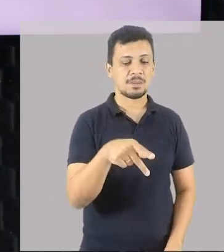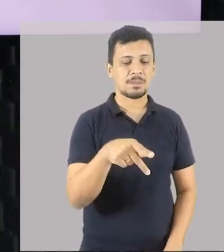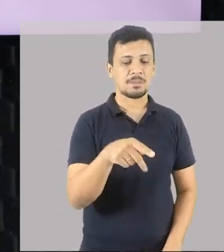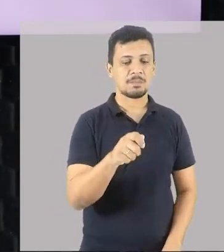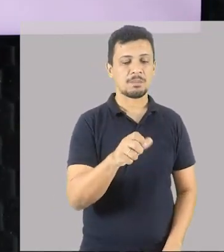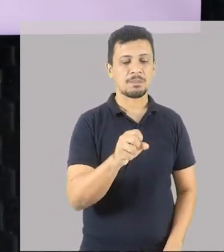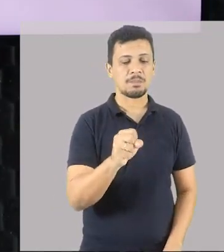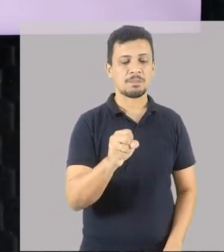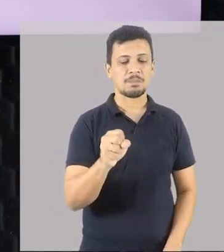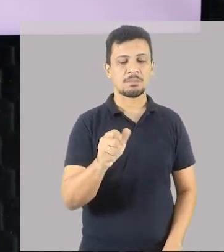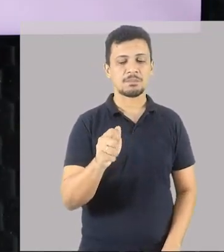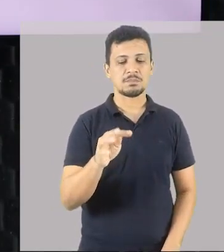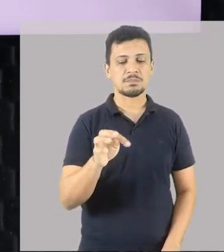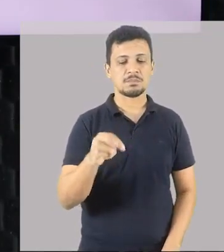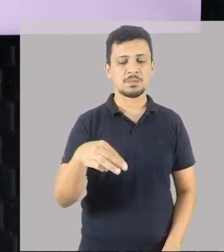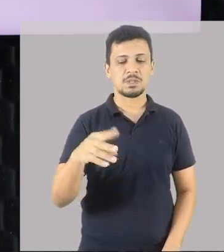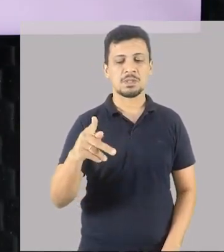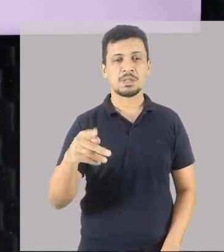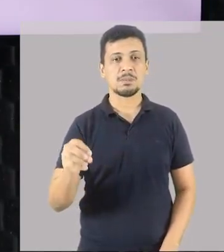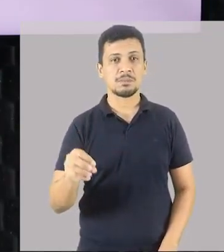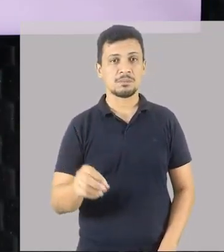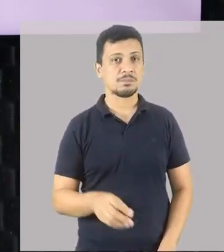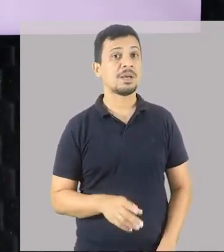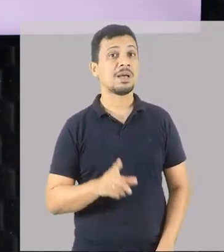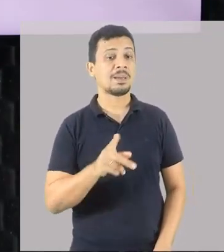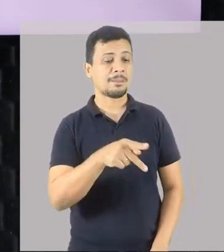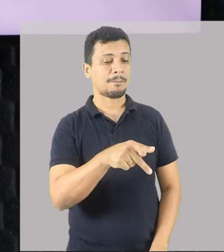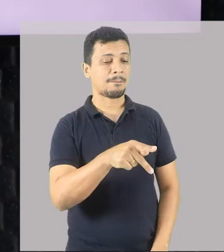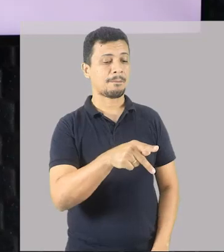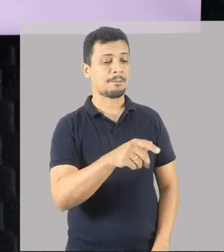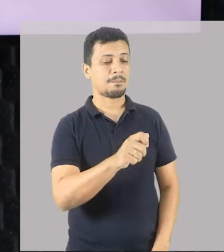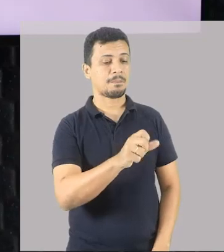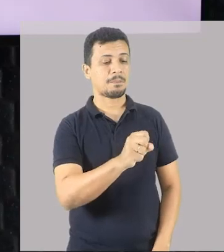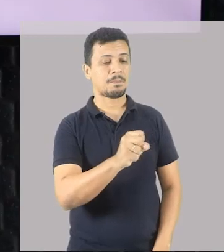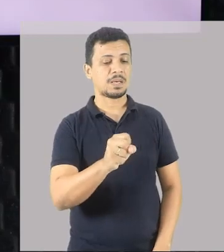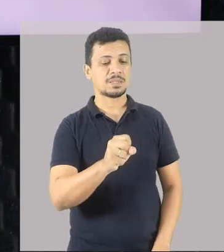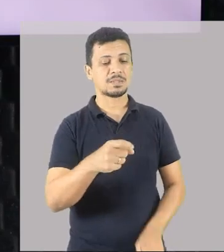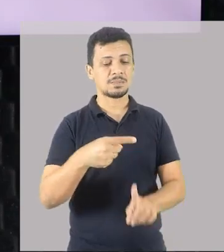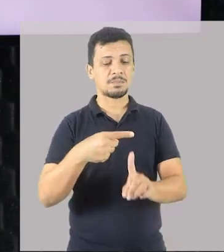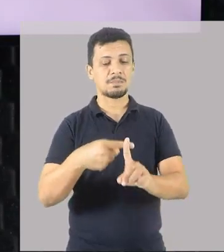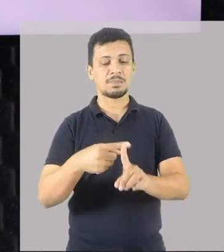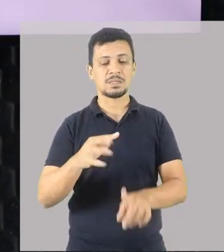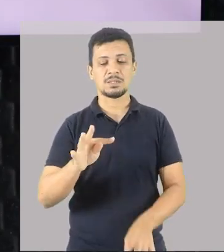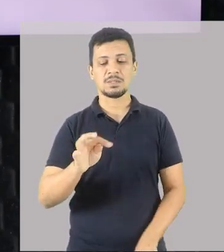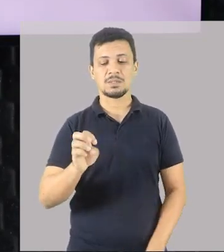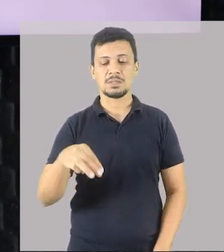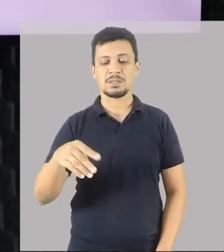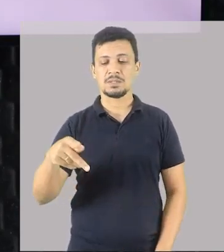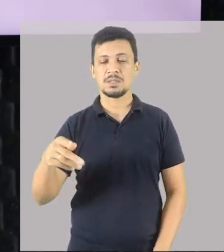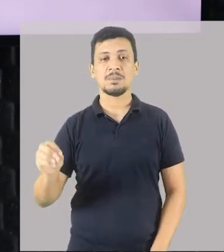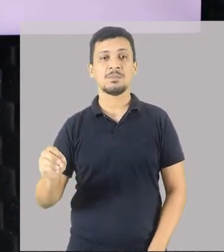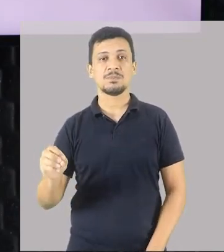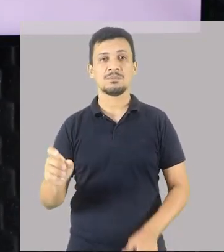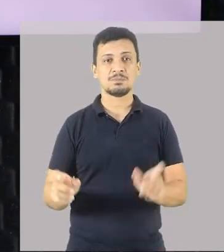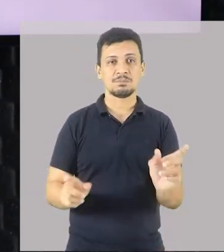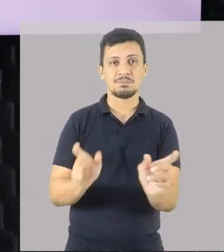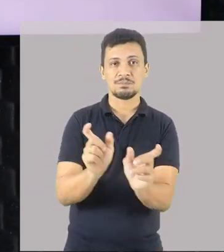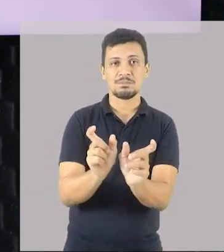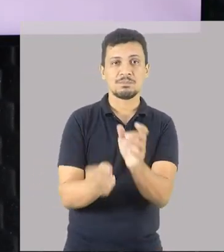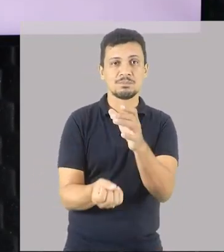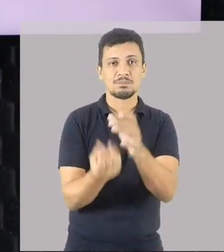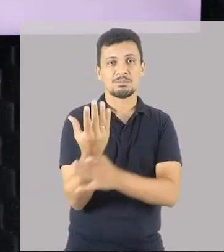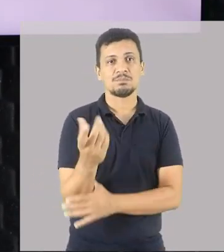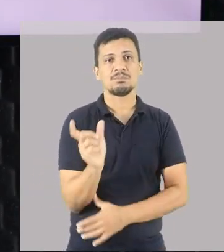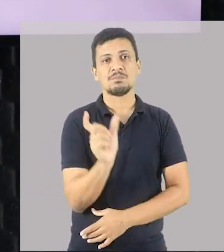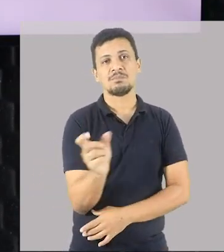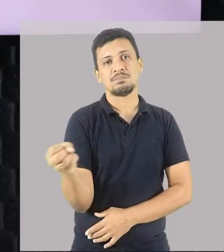divertimento, diversão, certo? É passa, mas a palavra tempo. Então, você tem dois radicais na formação dessa nova palavra.